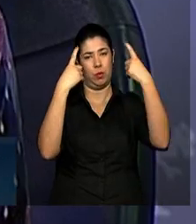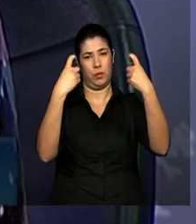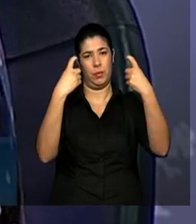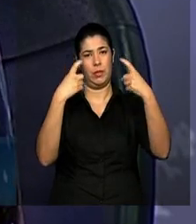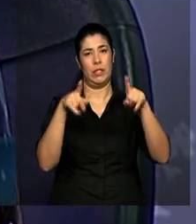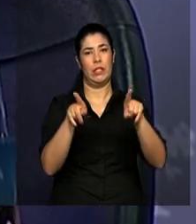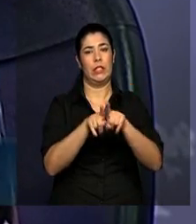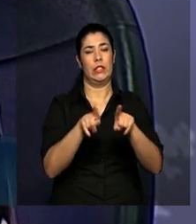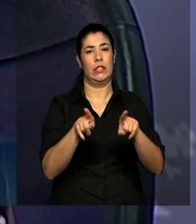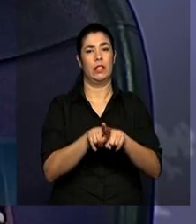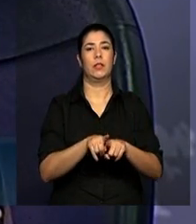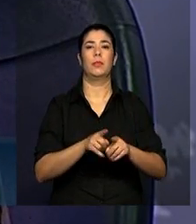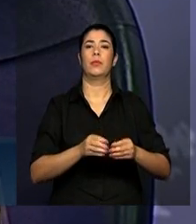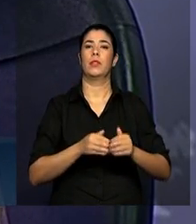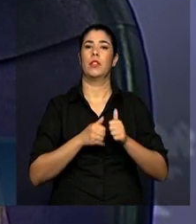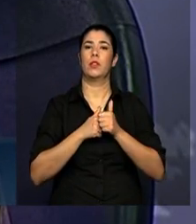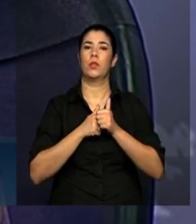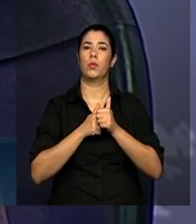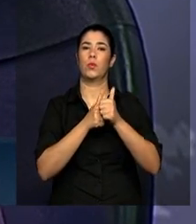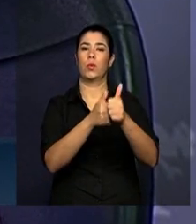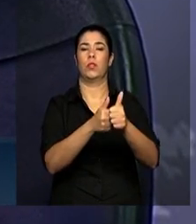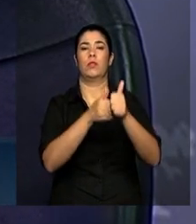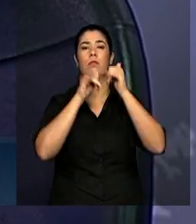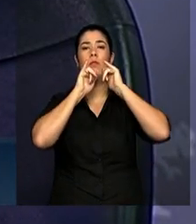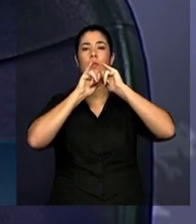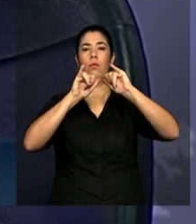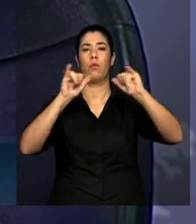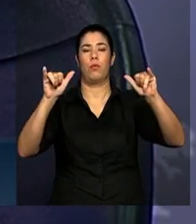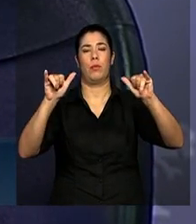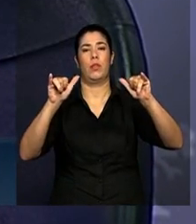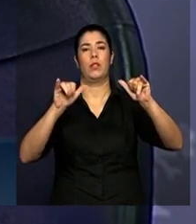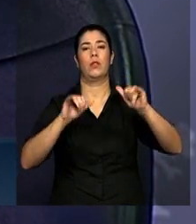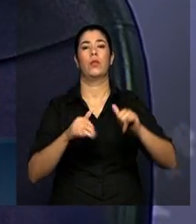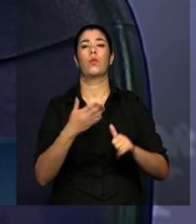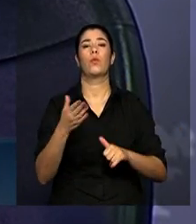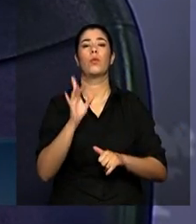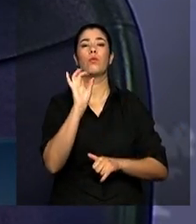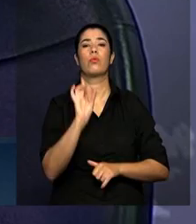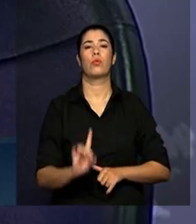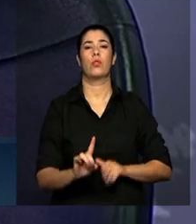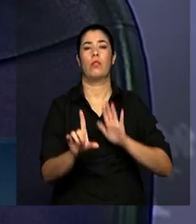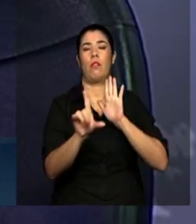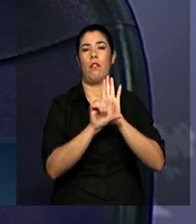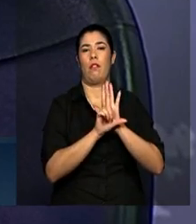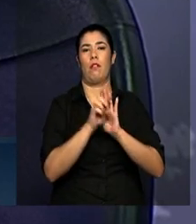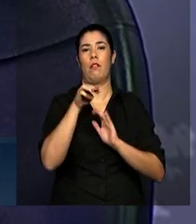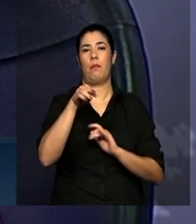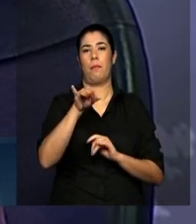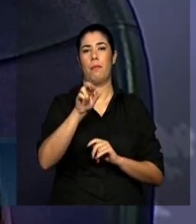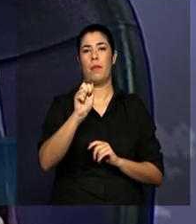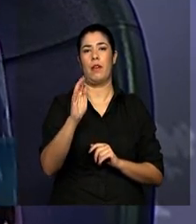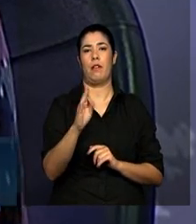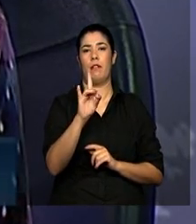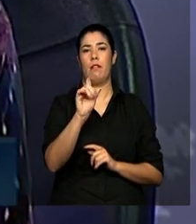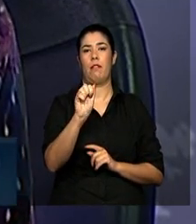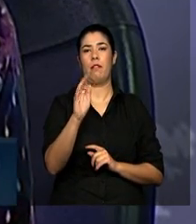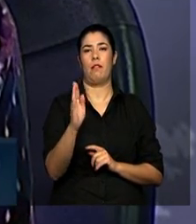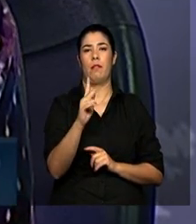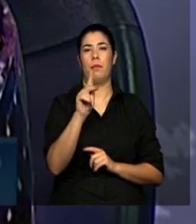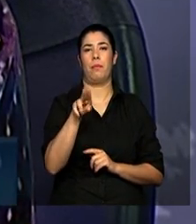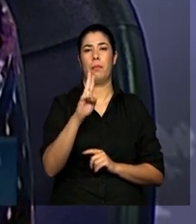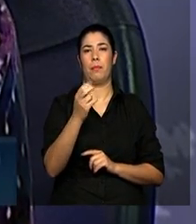a informação sobre os direitos que a Lei Maria da Penha coloca.